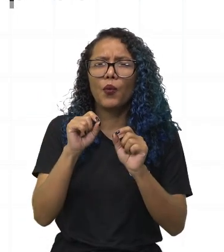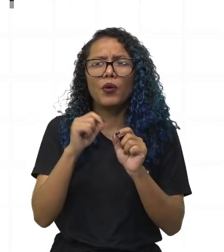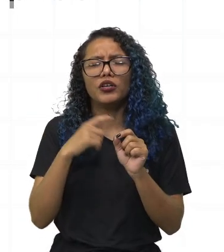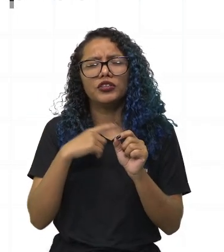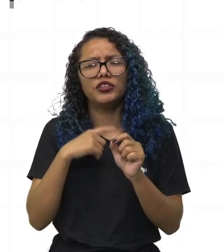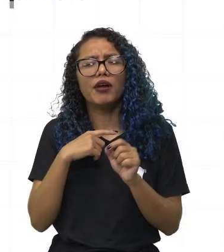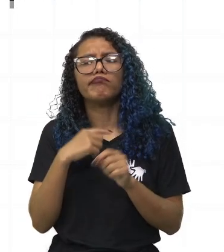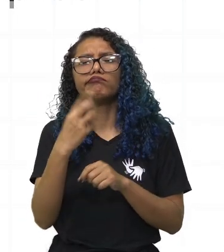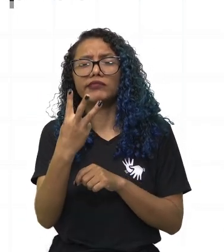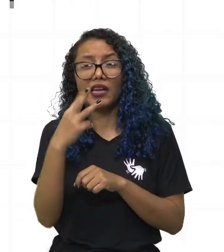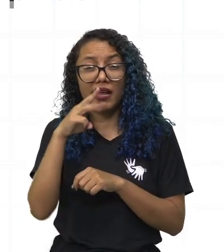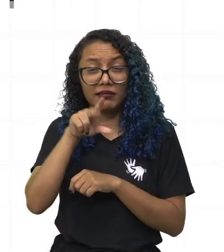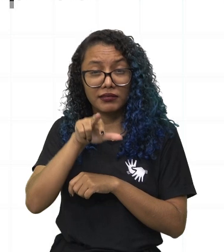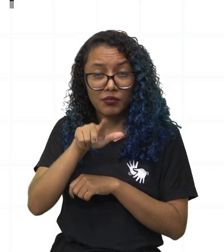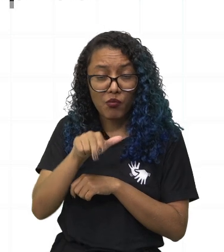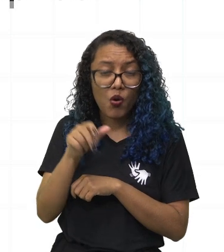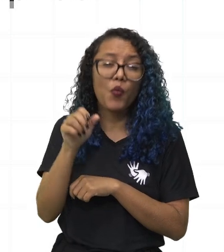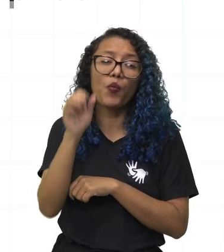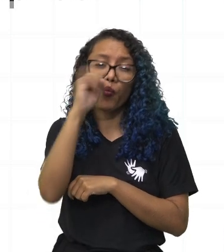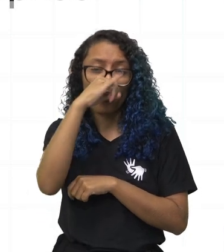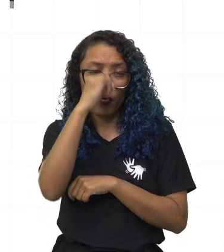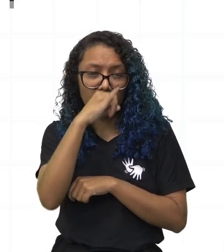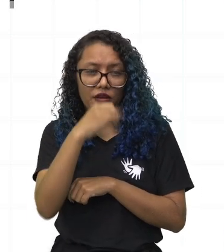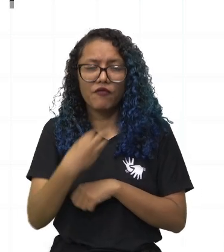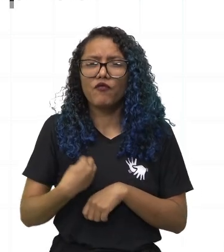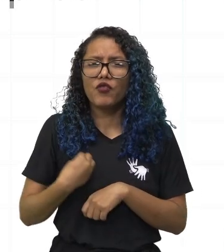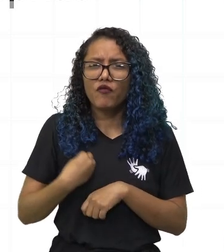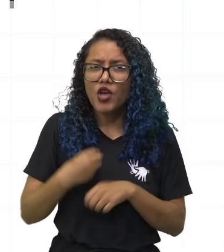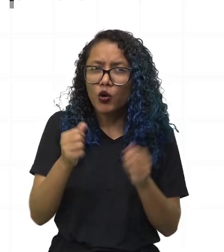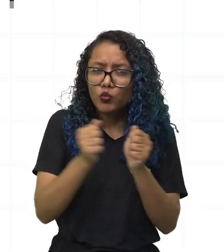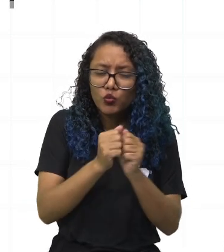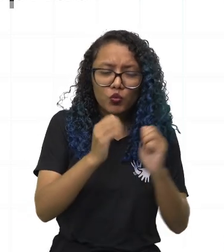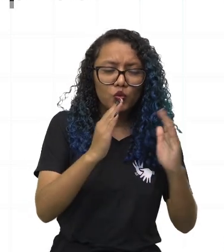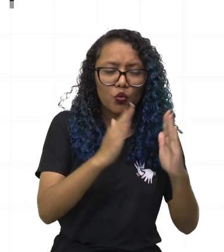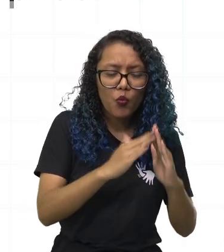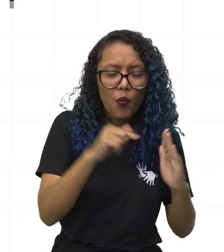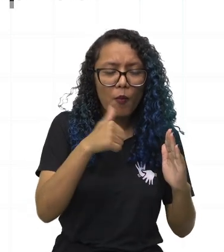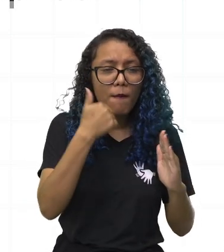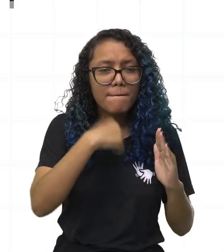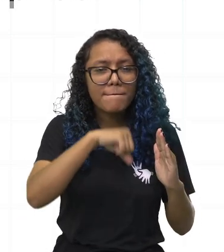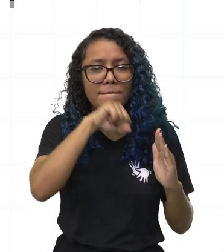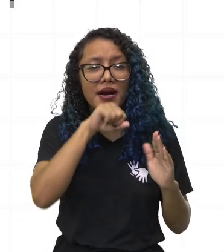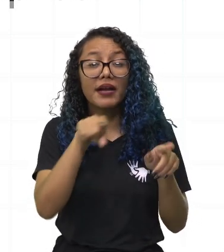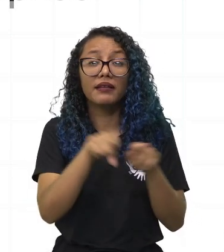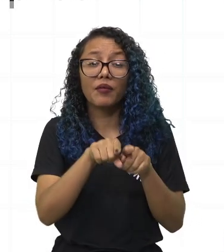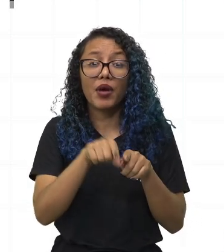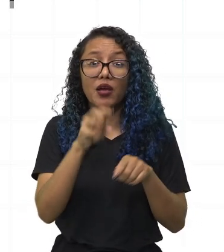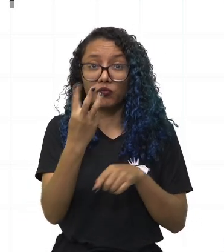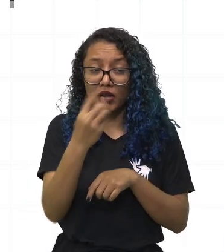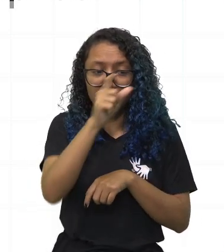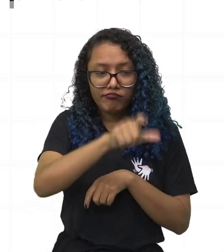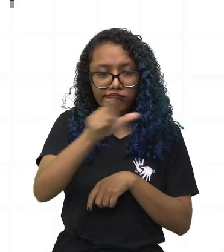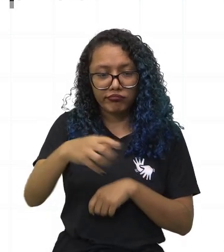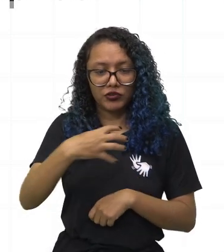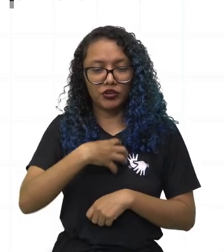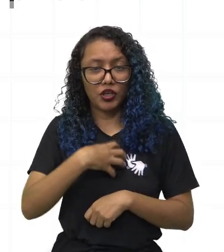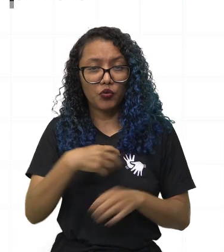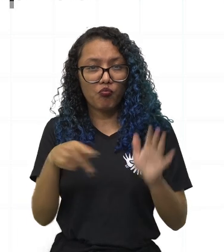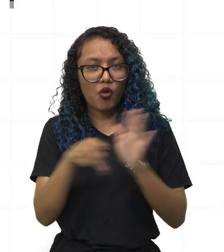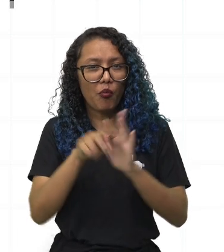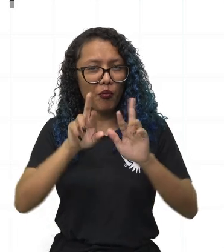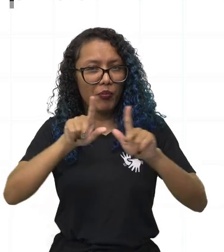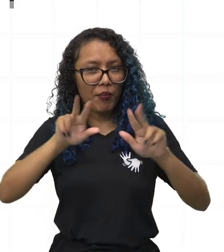3 irmãos porquinhos que viviam com a mãe e tinham personalidades muito